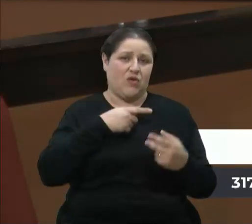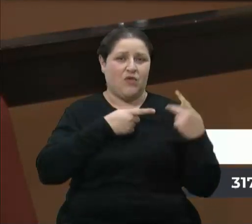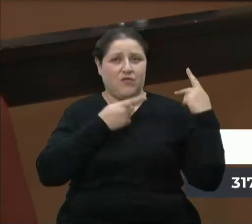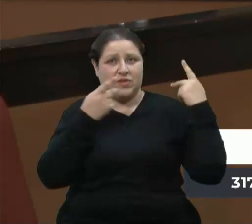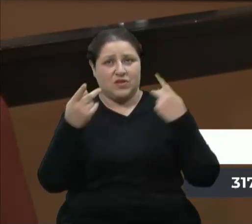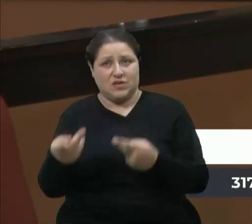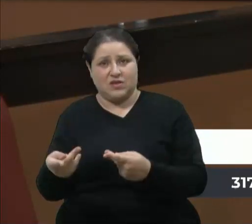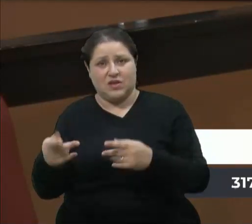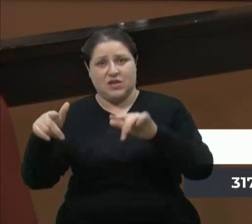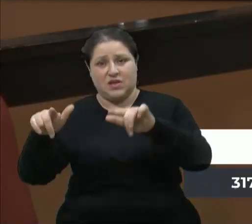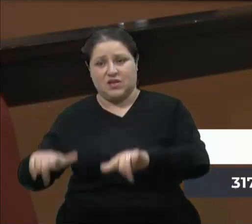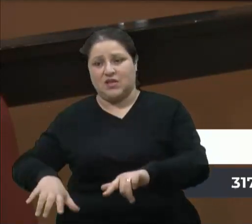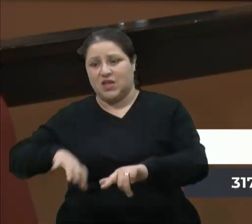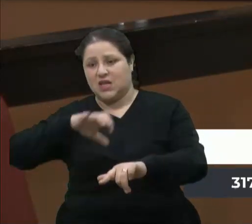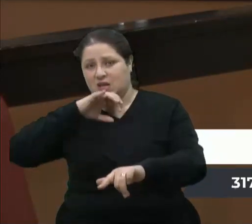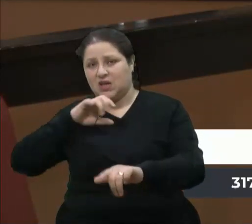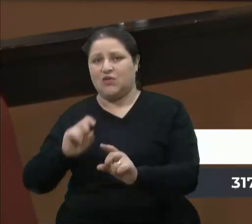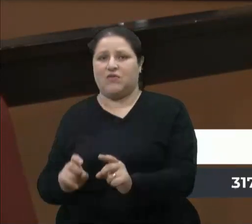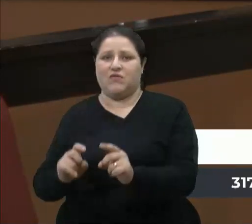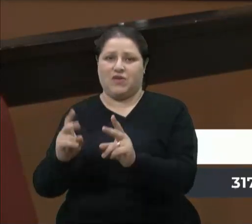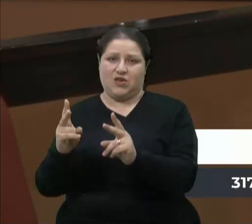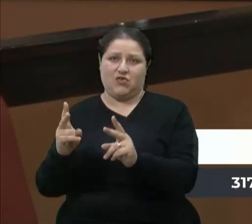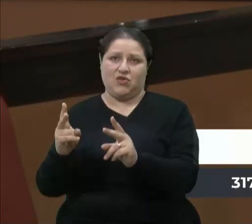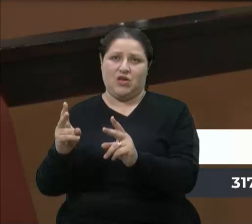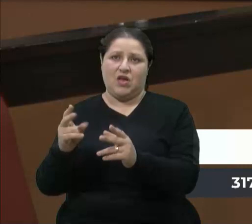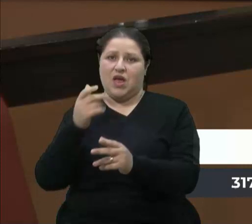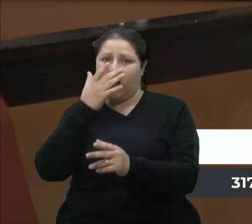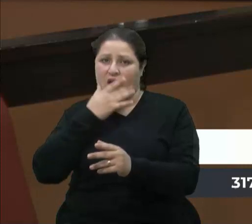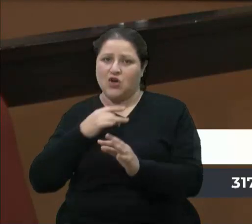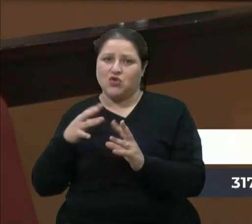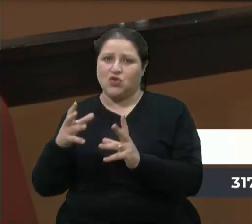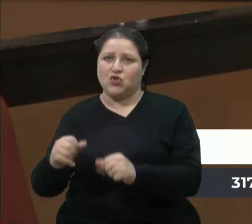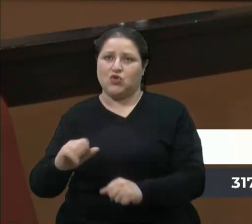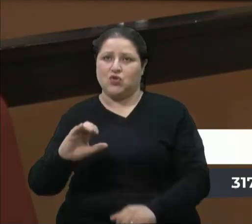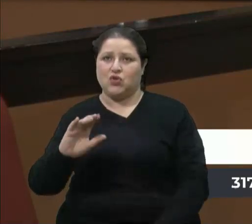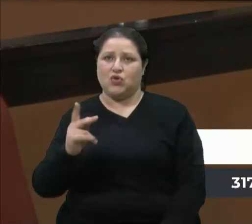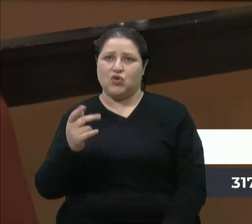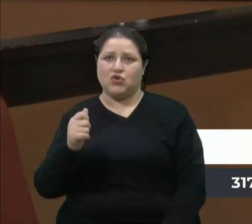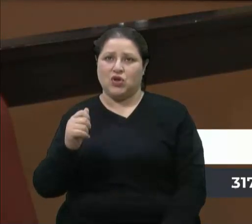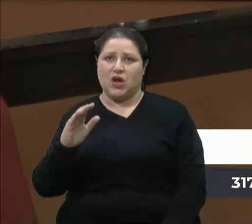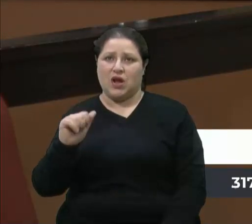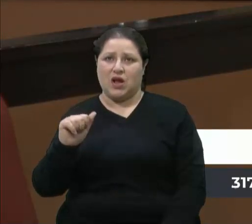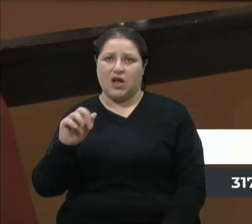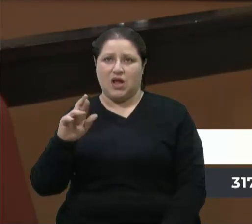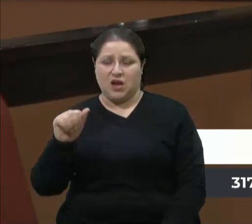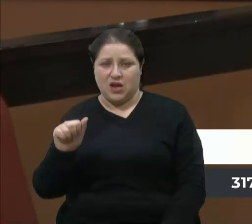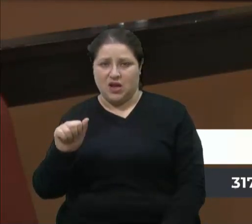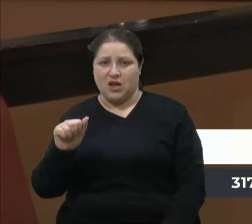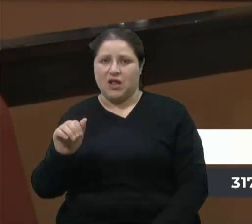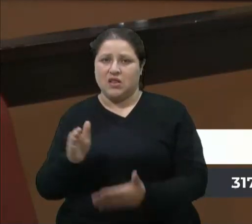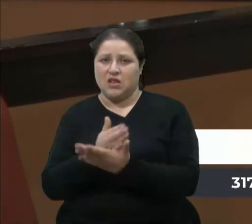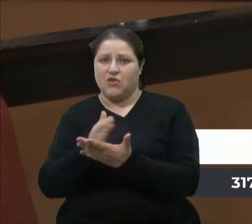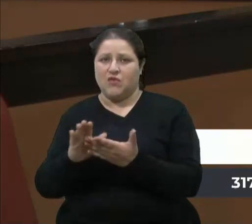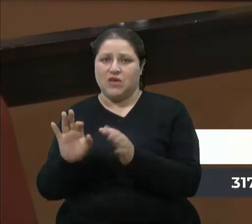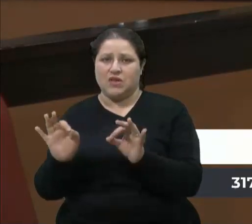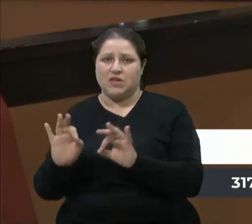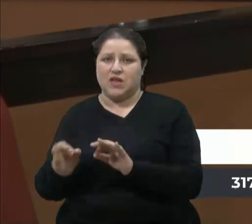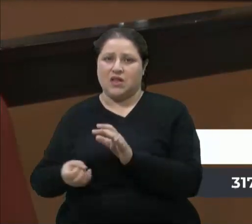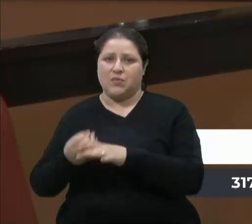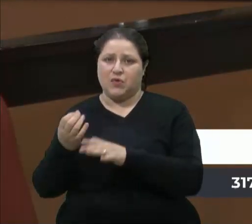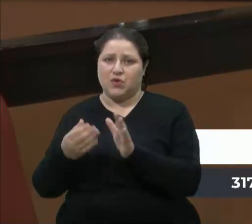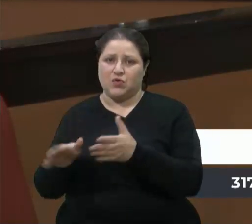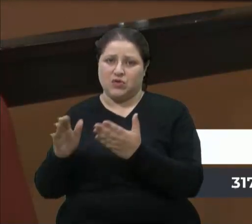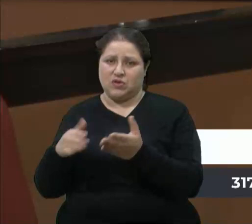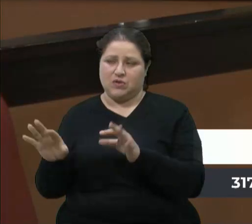à venda a área lá. Talvez vai ser puro chácara lá perto, aí não vai sobrar mais nada de produção, talvez. Né?